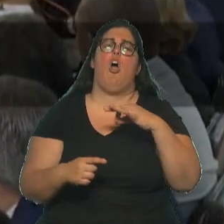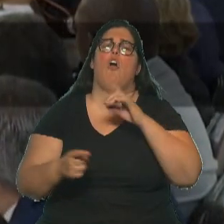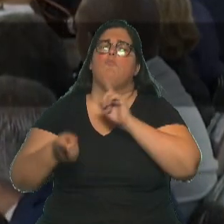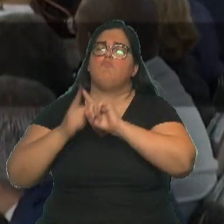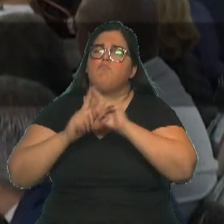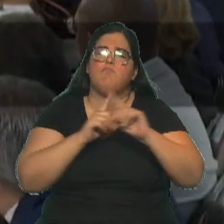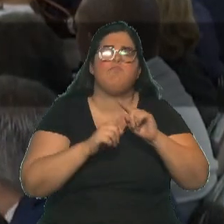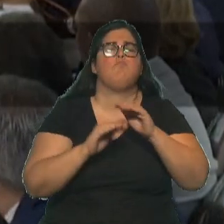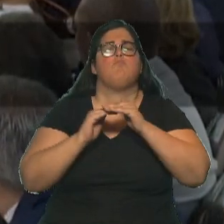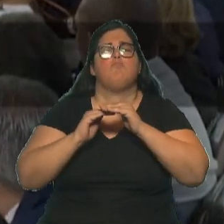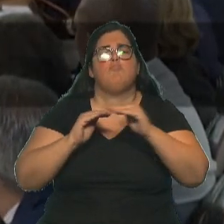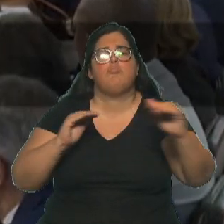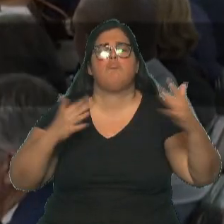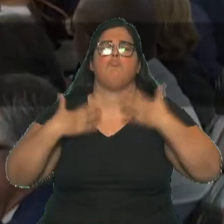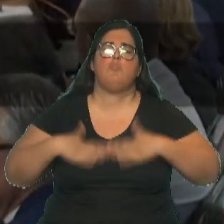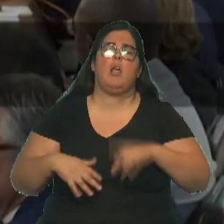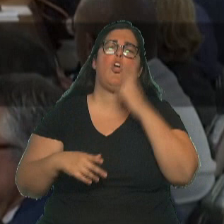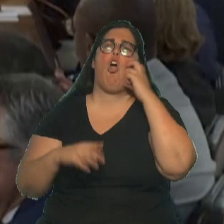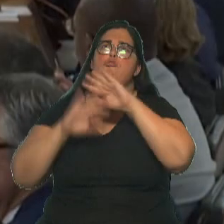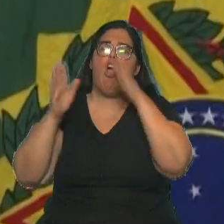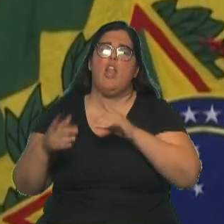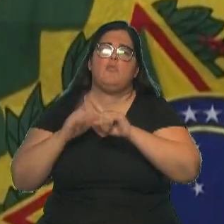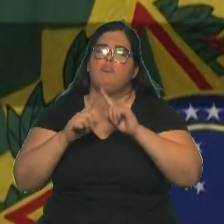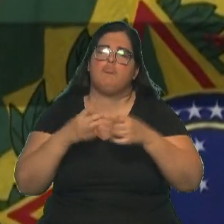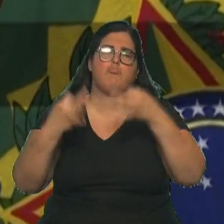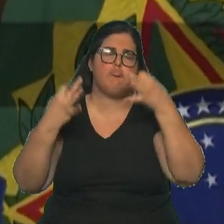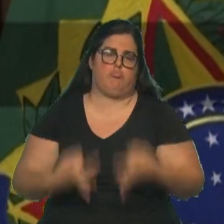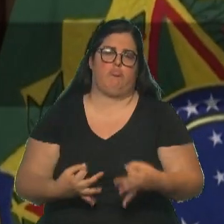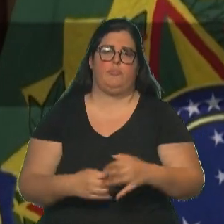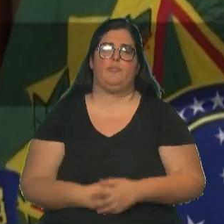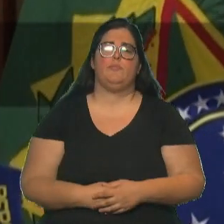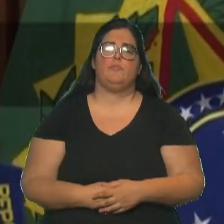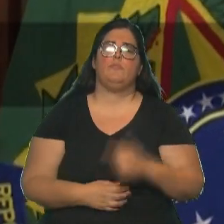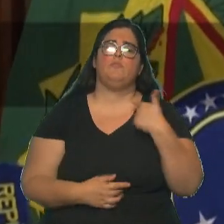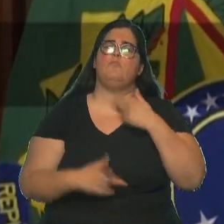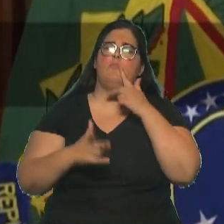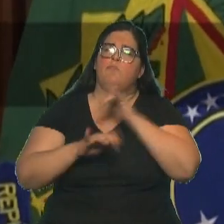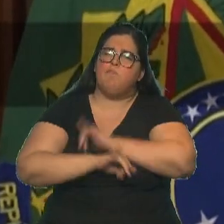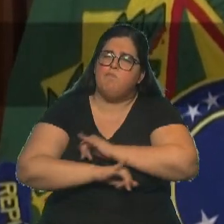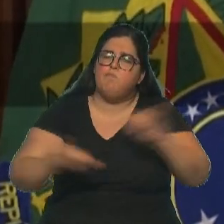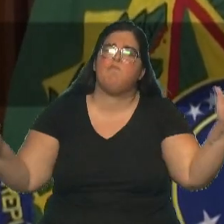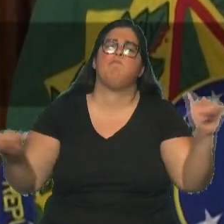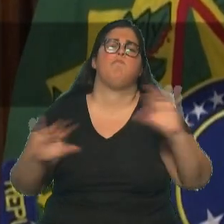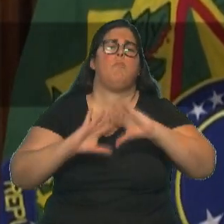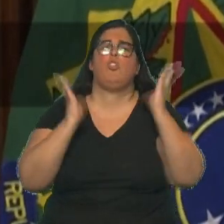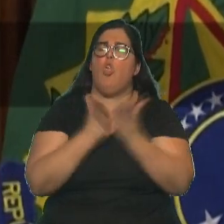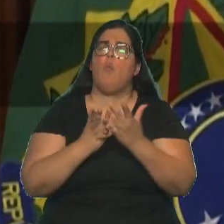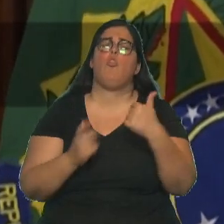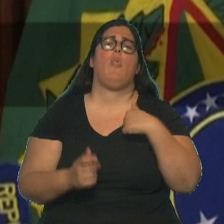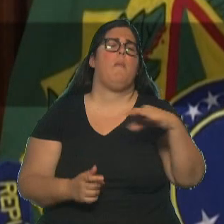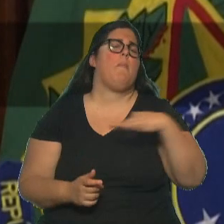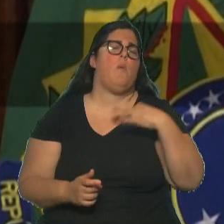mais harmônica relação com o Congresso Nacional. Eu tenho dito para todo mundo que esse será o mandato da minha